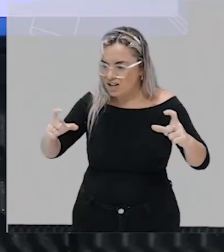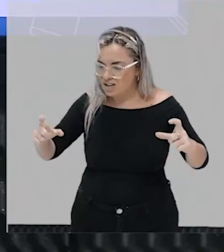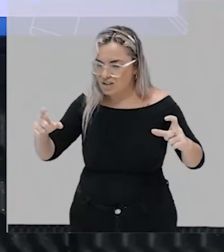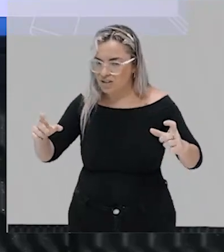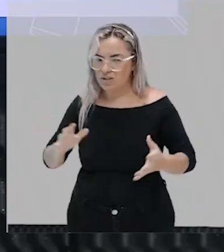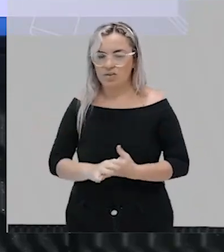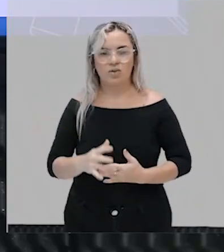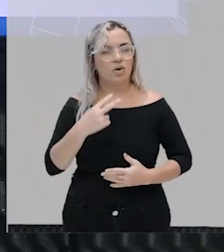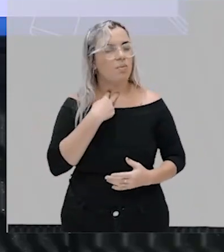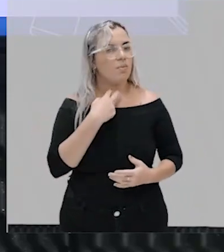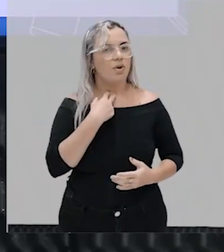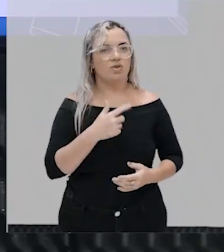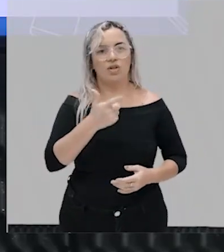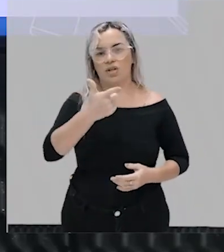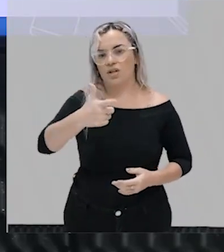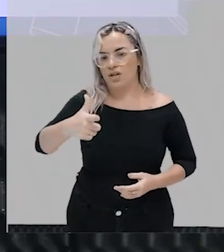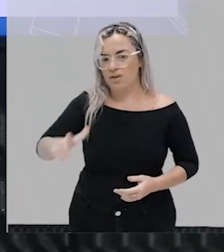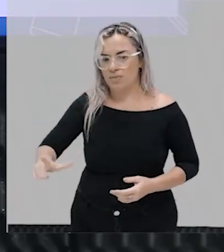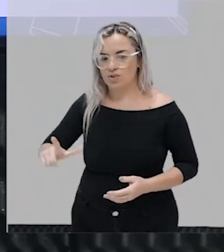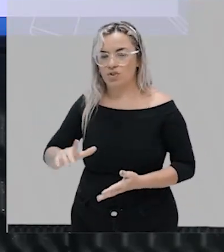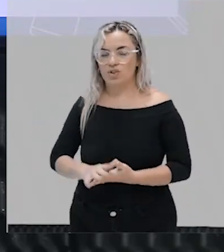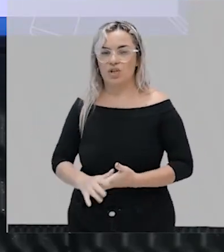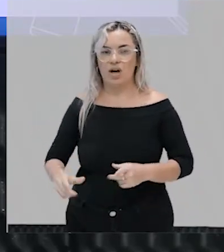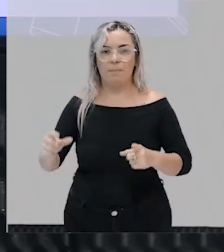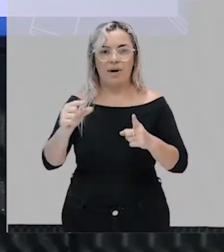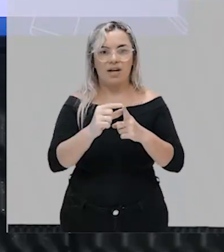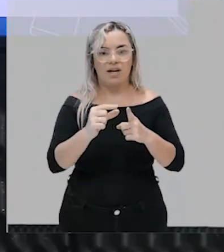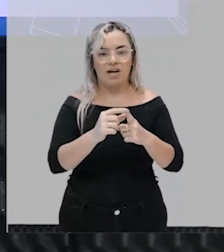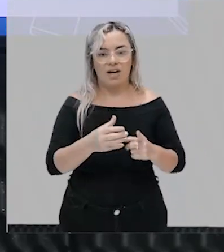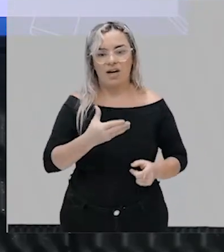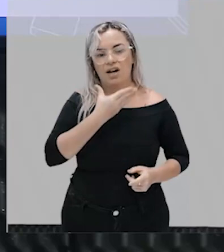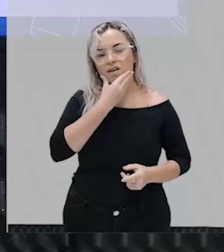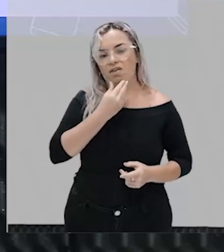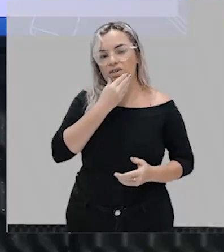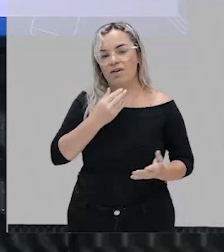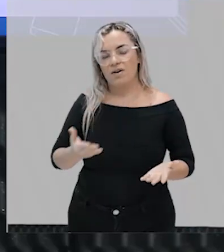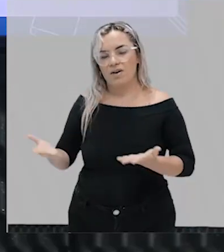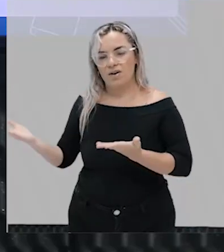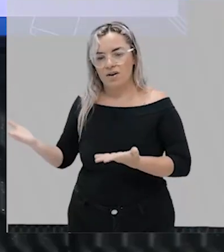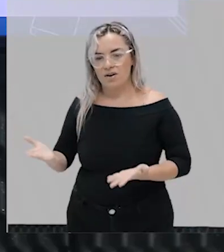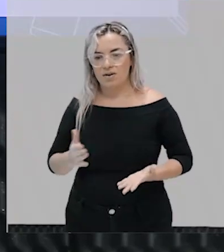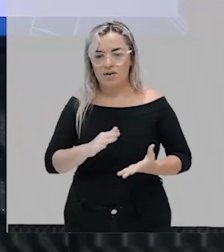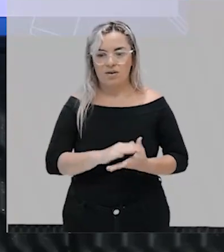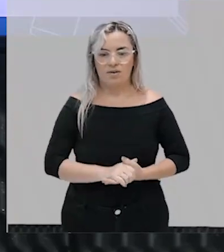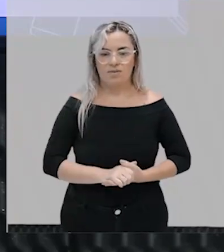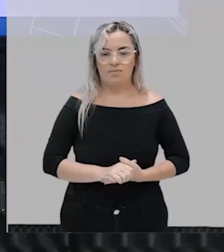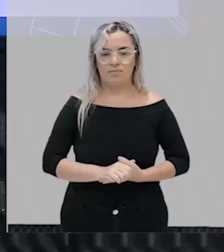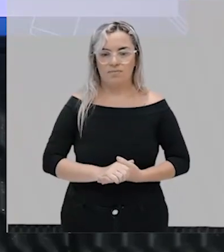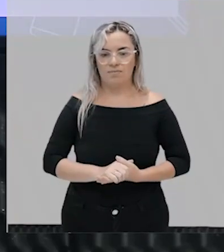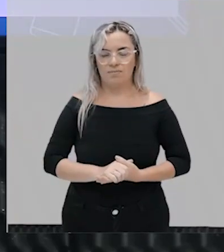repetir a palavra homens. Vamos mudar, ó. Uma relação profunda entre homem e sociedade que,